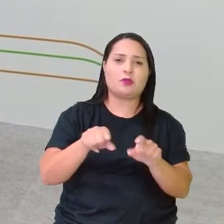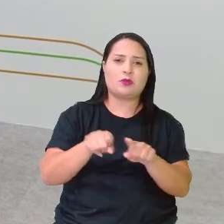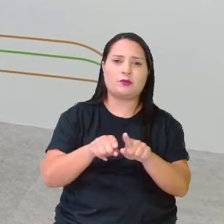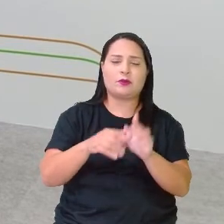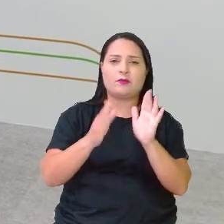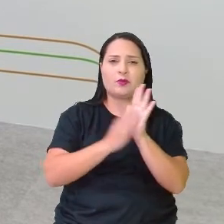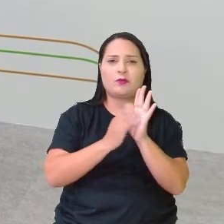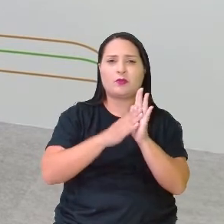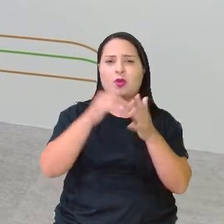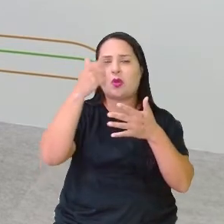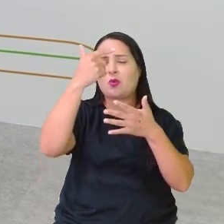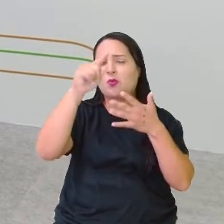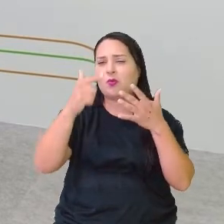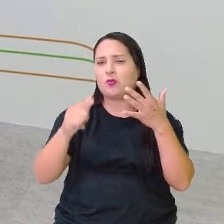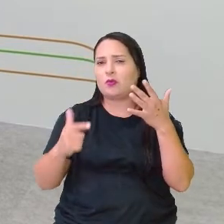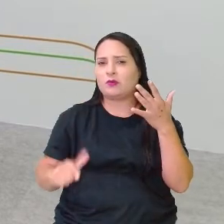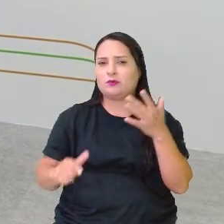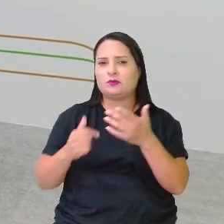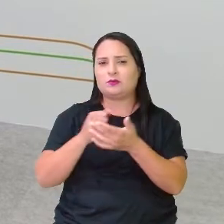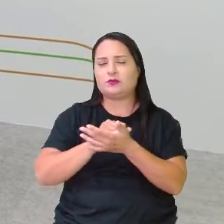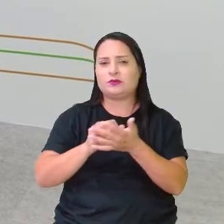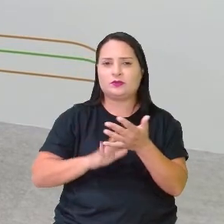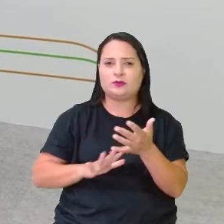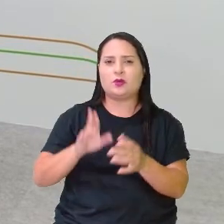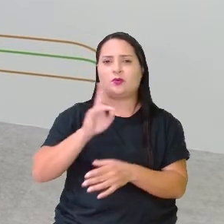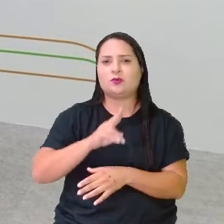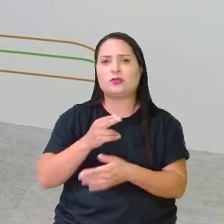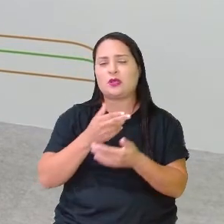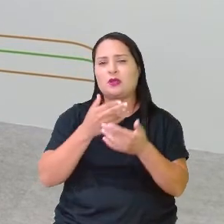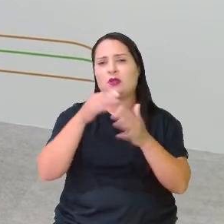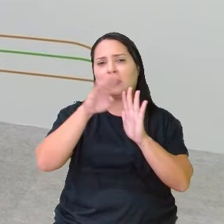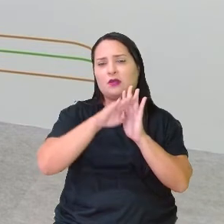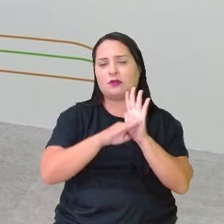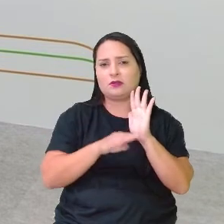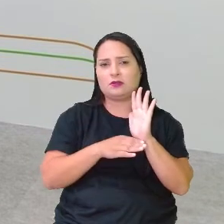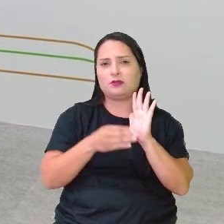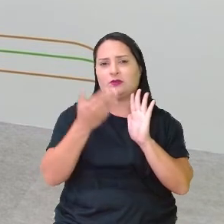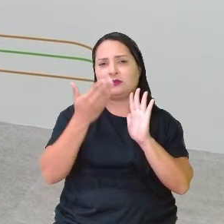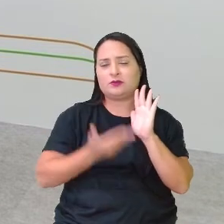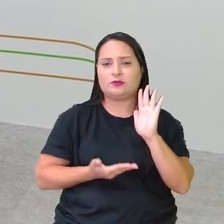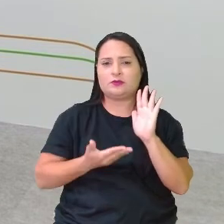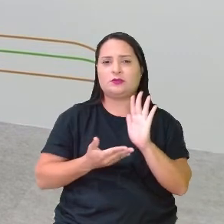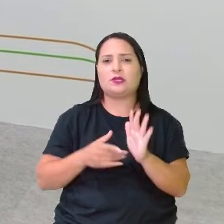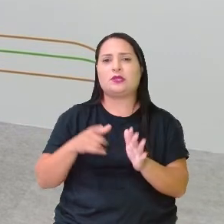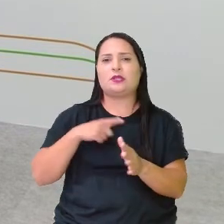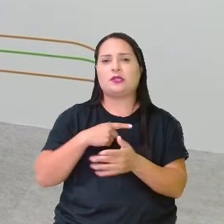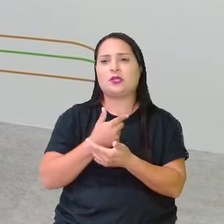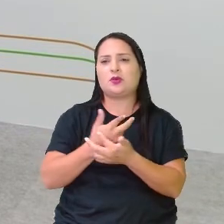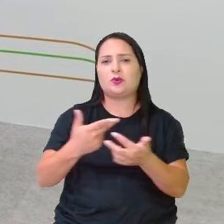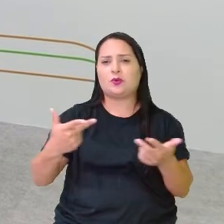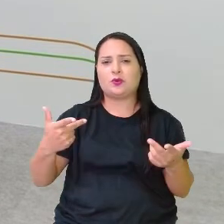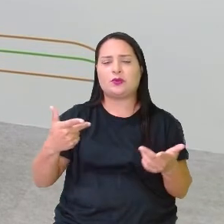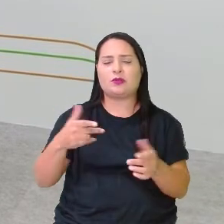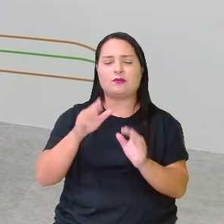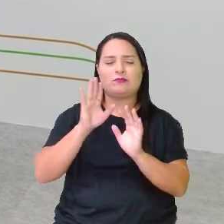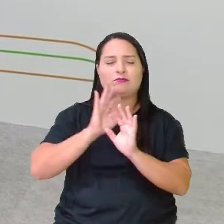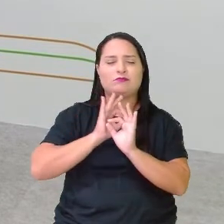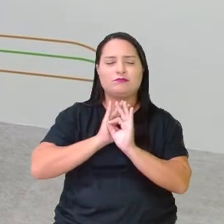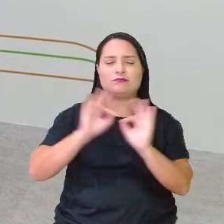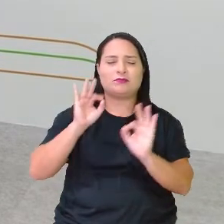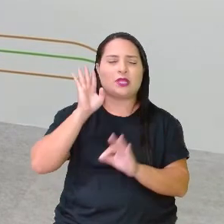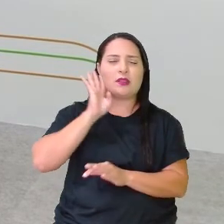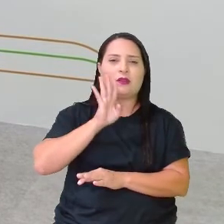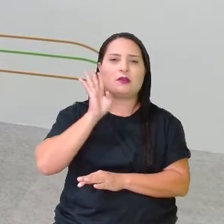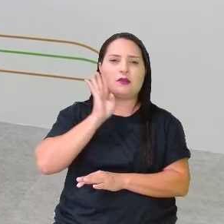as demais atividades que tem, utilizar essas, fazer aí uma coisa massa, né, presencialmente com vocês. E, se